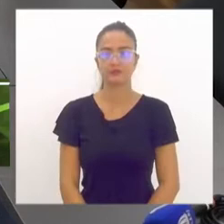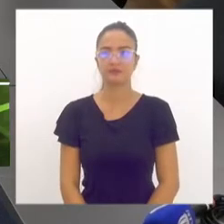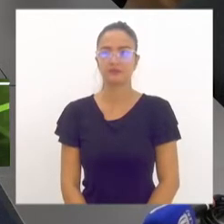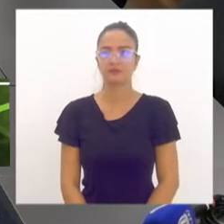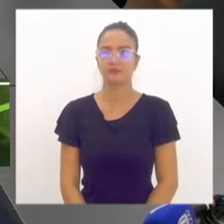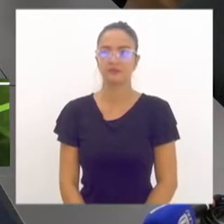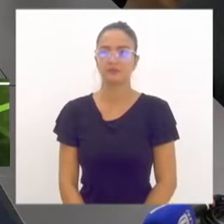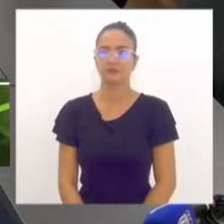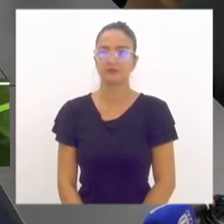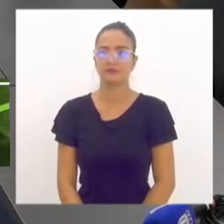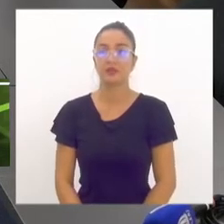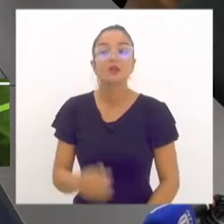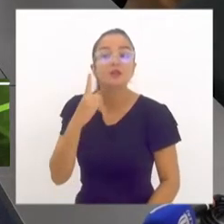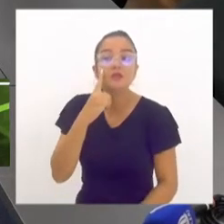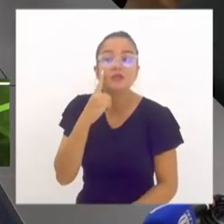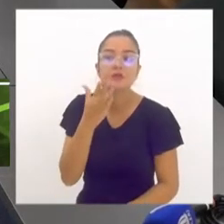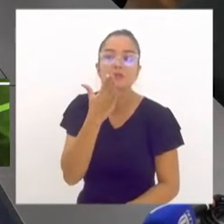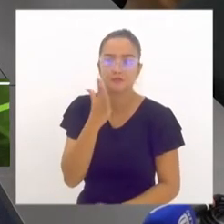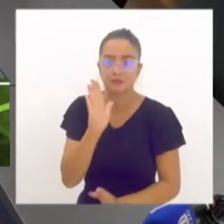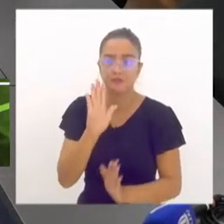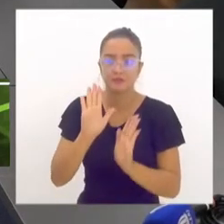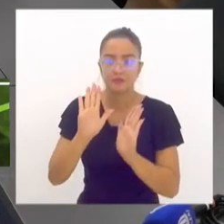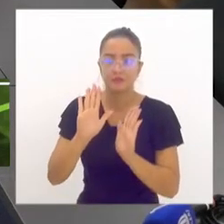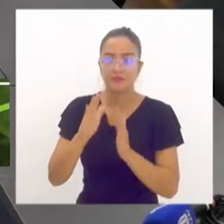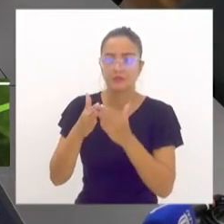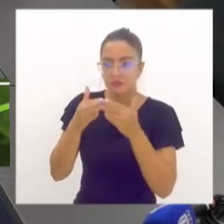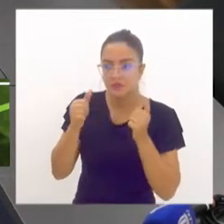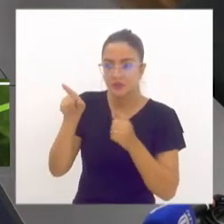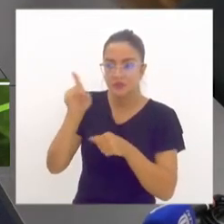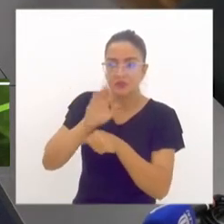Peço para a assessoria, então, que...